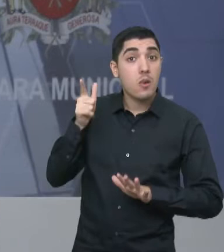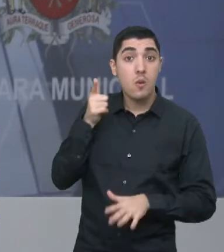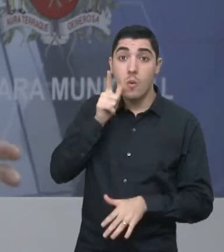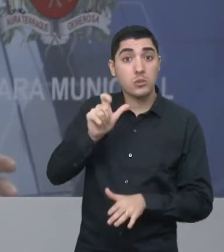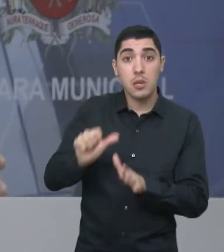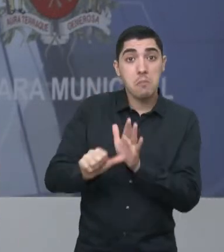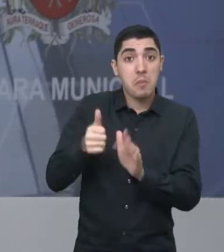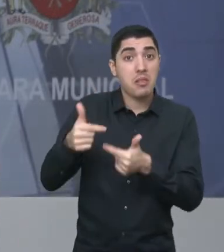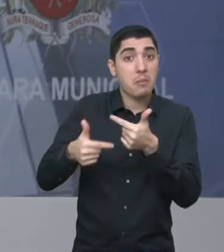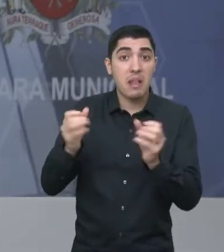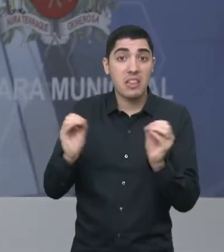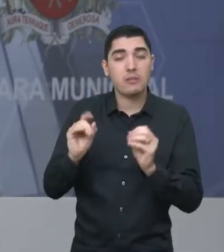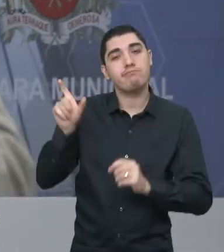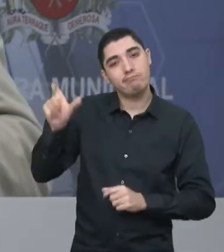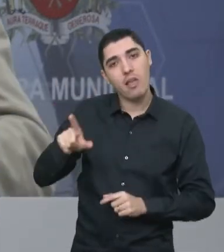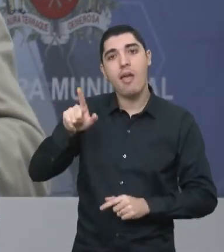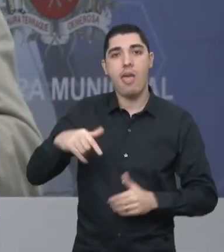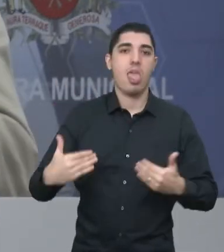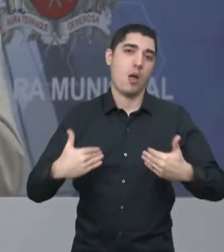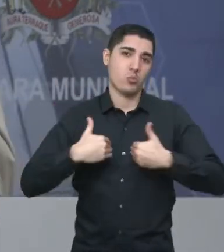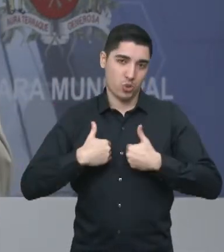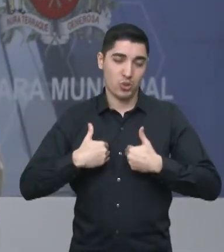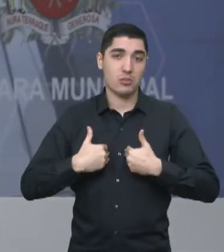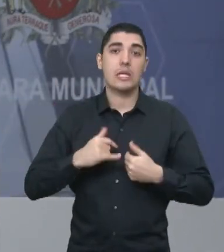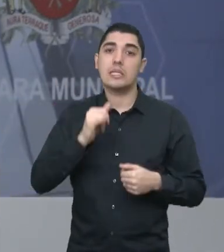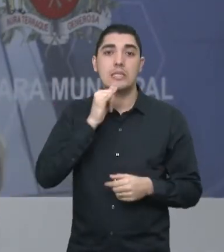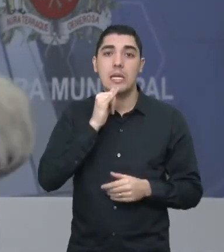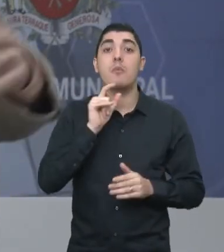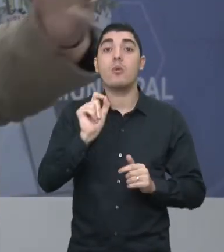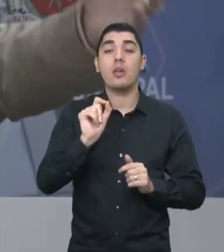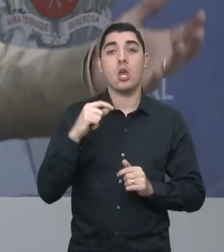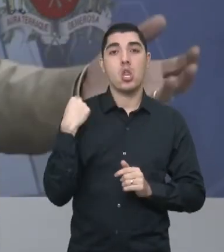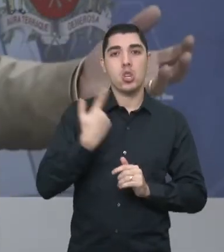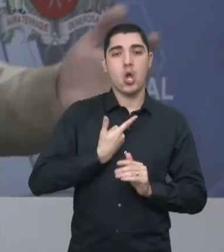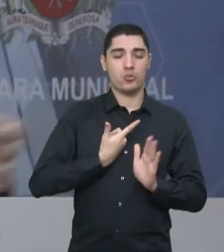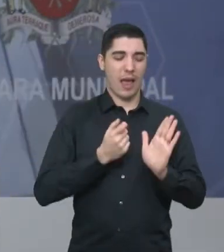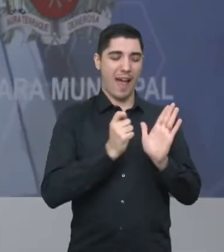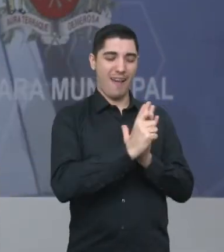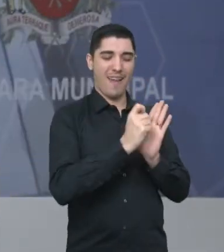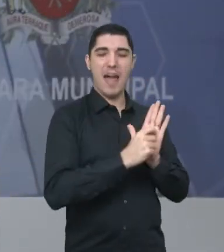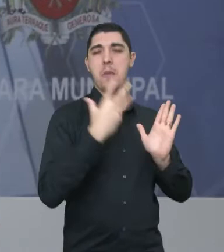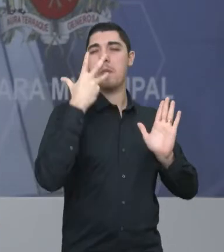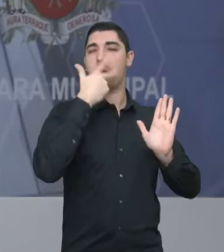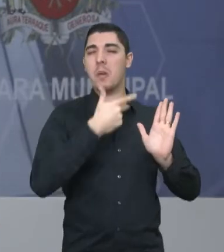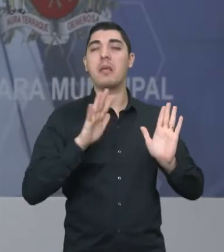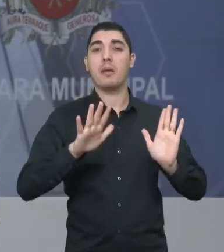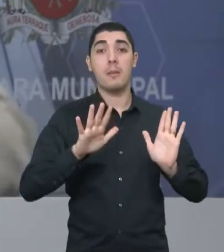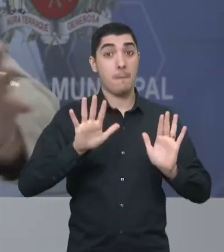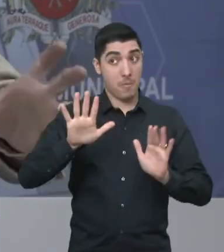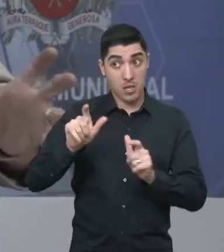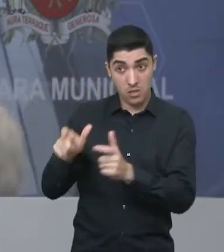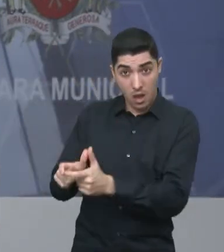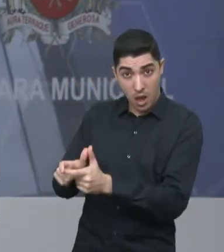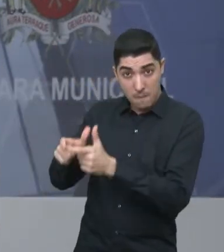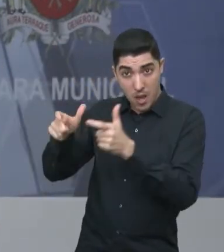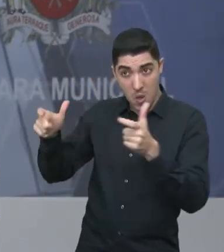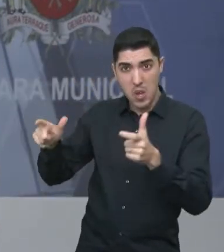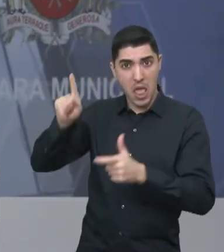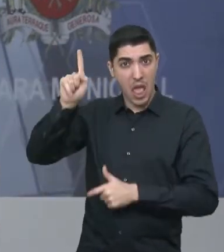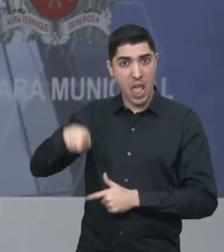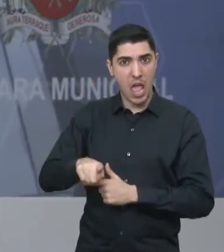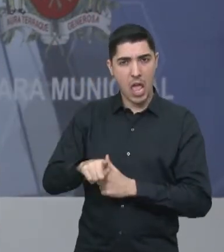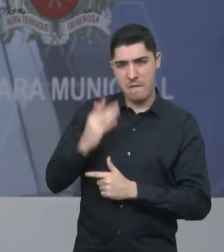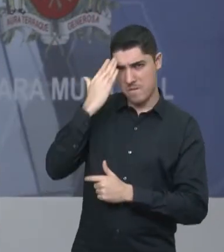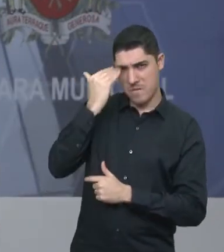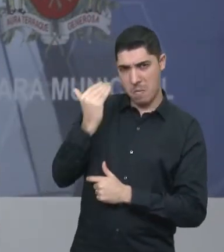emprego. É um autista. Então, escrever e mostrar que é uma realidade, que a maioria é gênio,